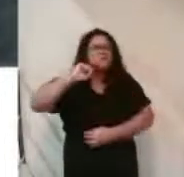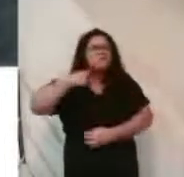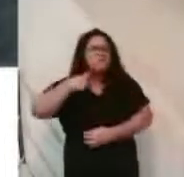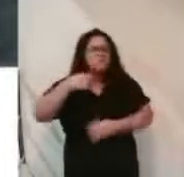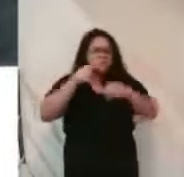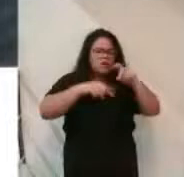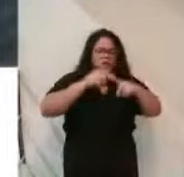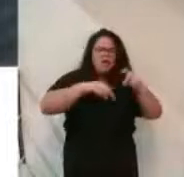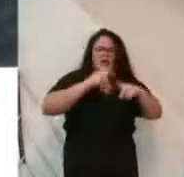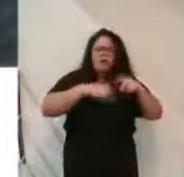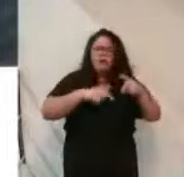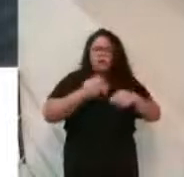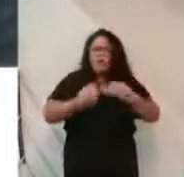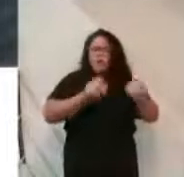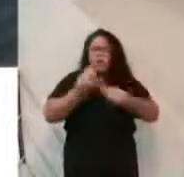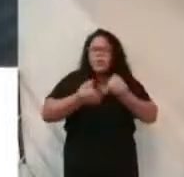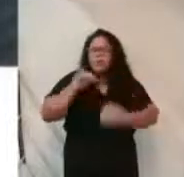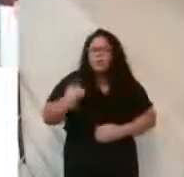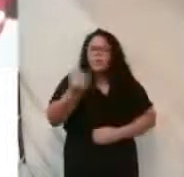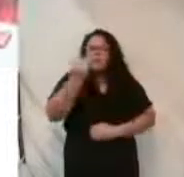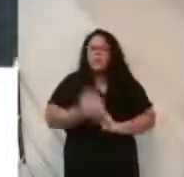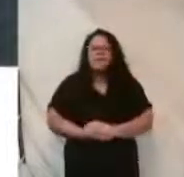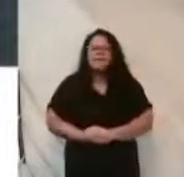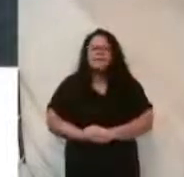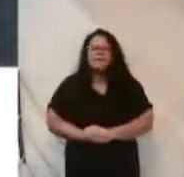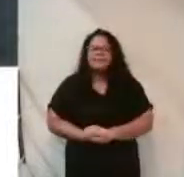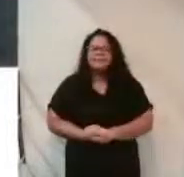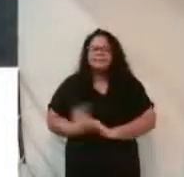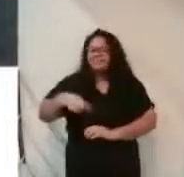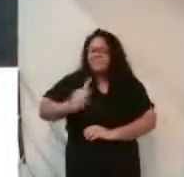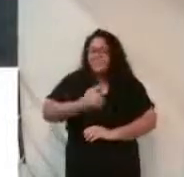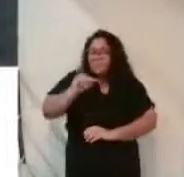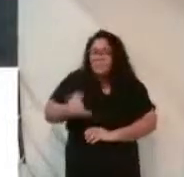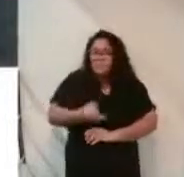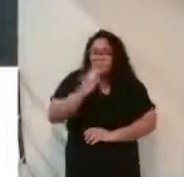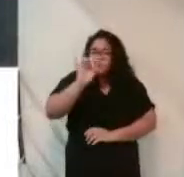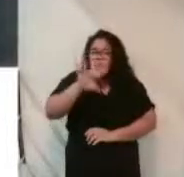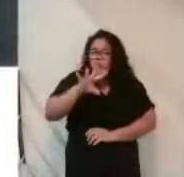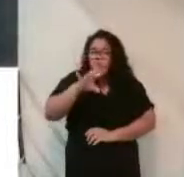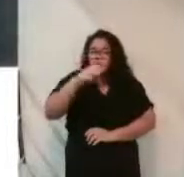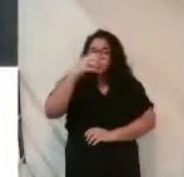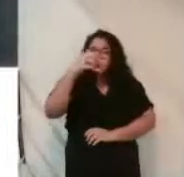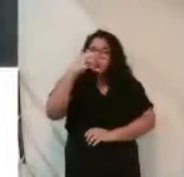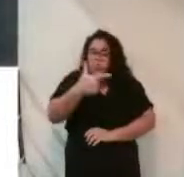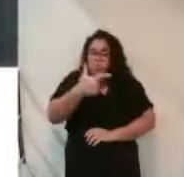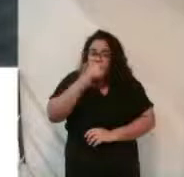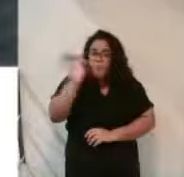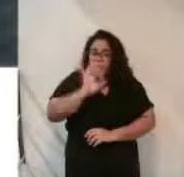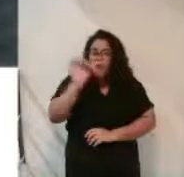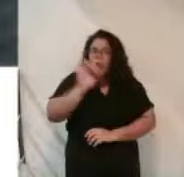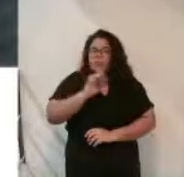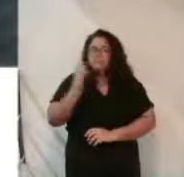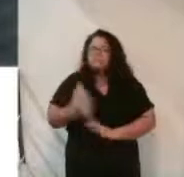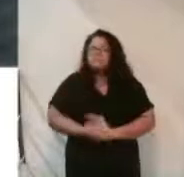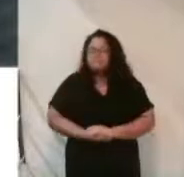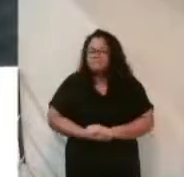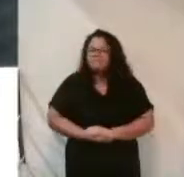aproximadamente, no máximo, nós conseguimos reciclar 2%. A gente está falando de 120 toneladas dia de reciclagem.